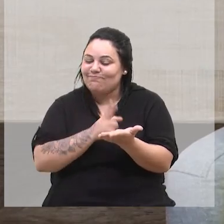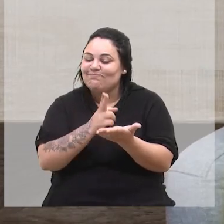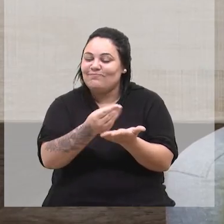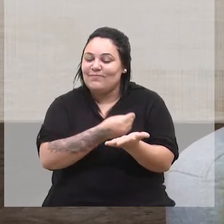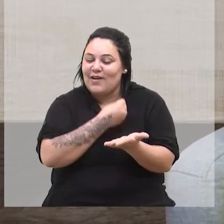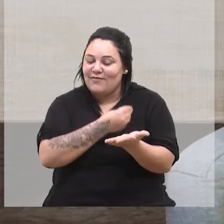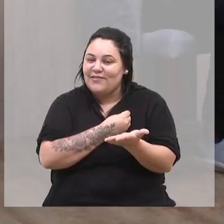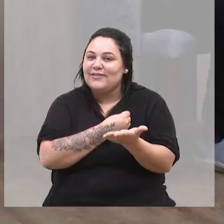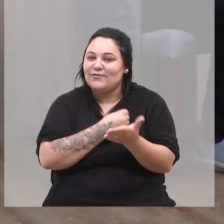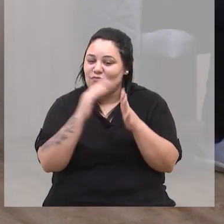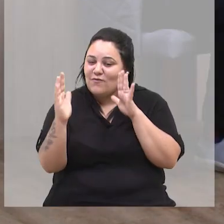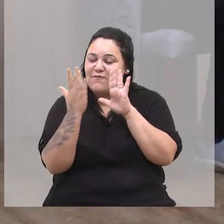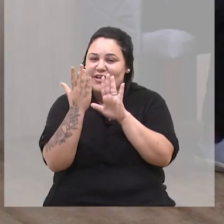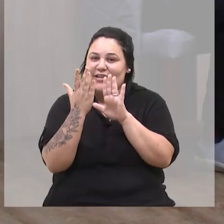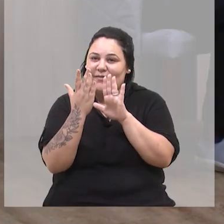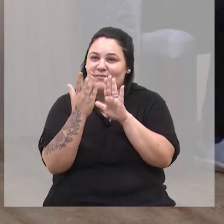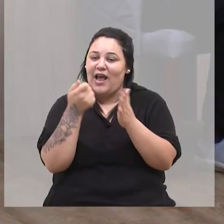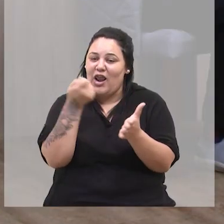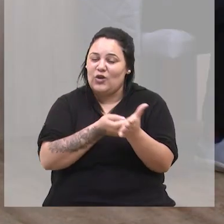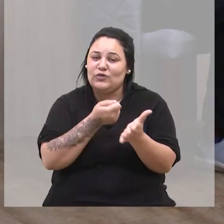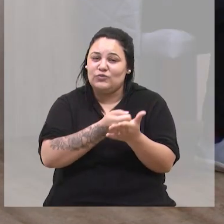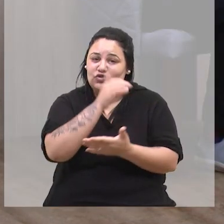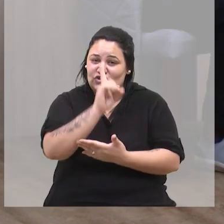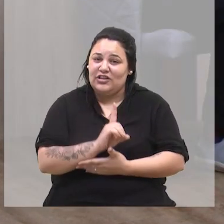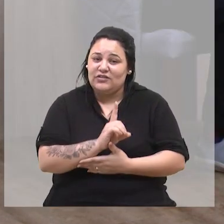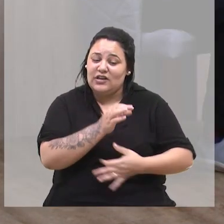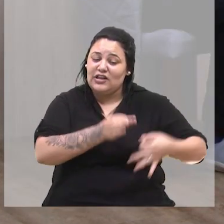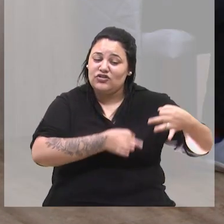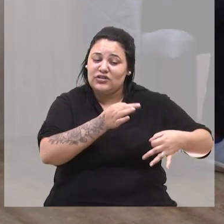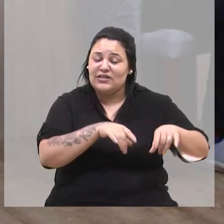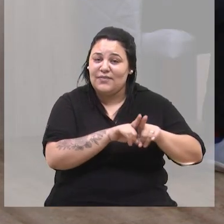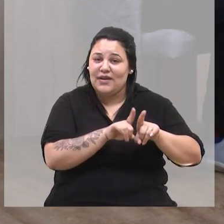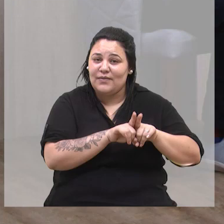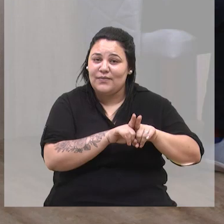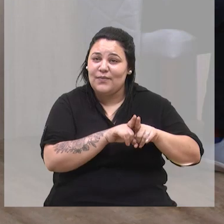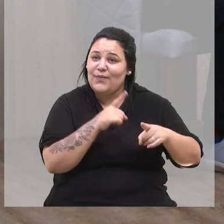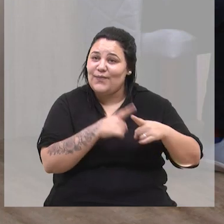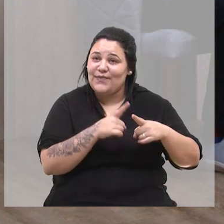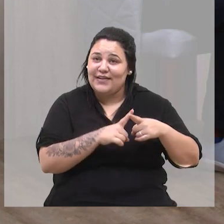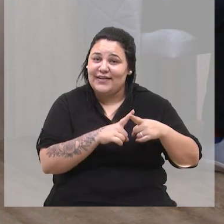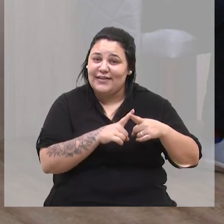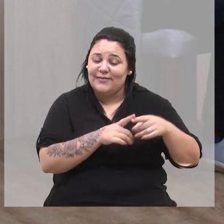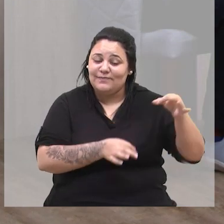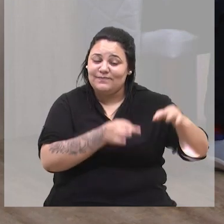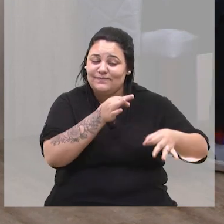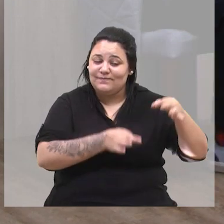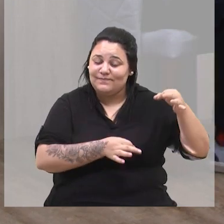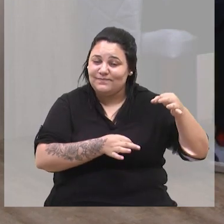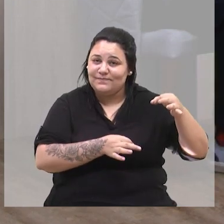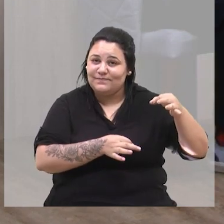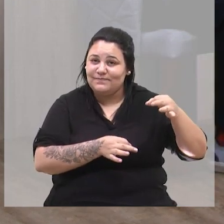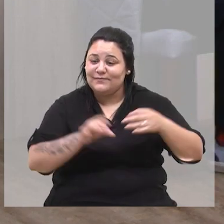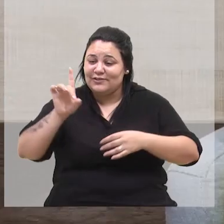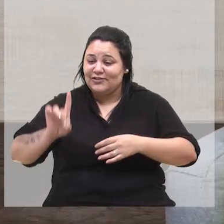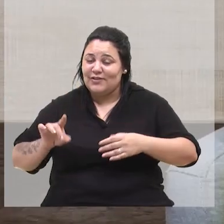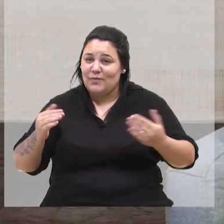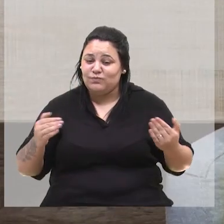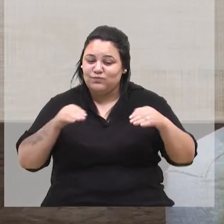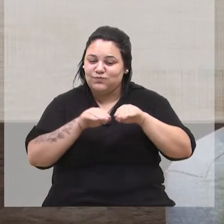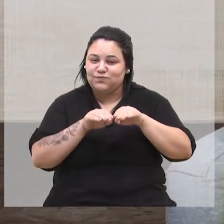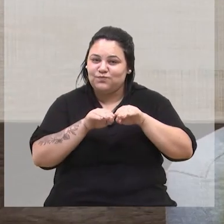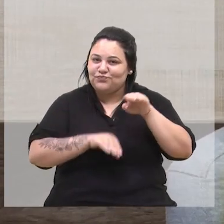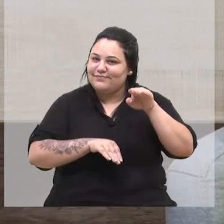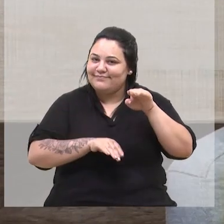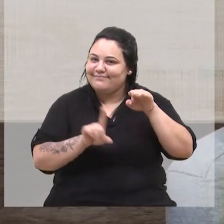de enfrentamento do luto pelo direito. Mas também pela justiça, porque nem sempre justiça e direito também fecham.